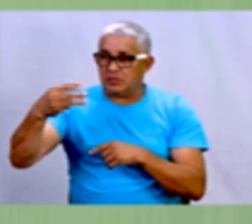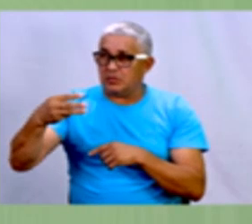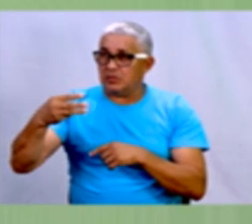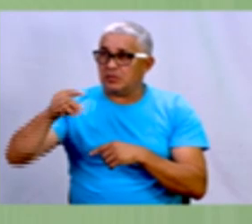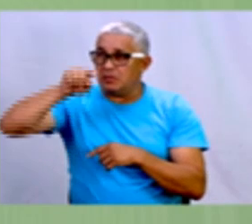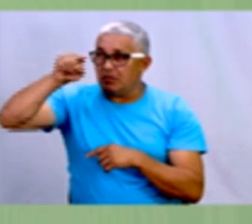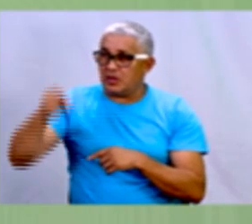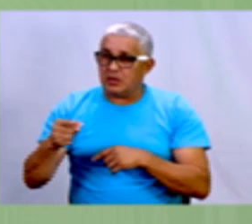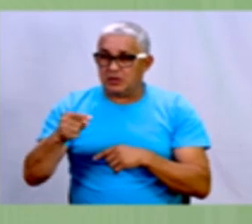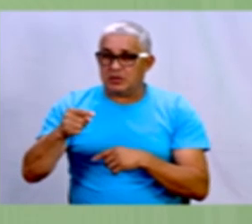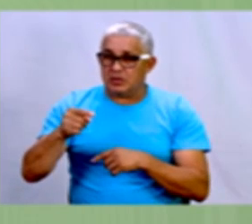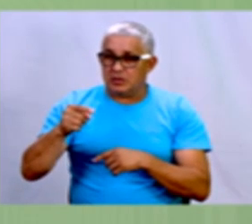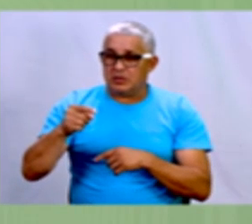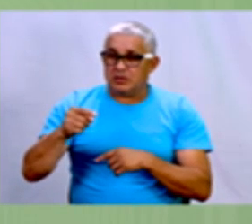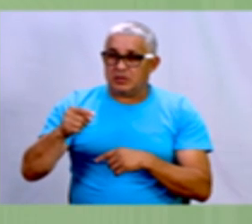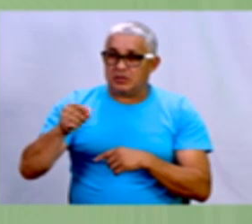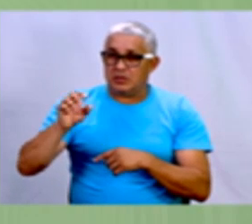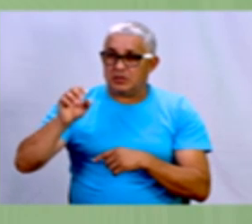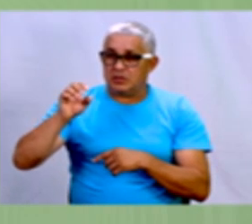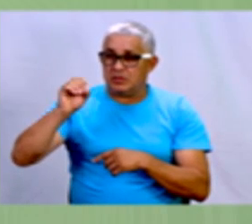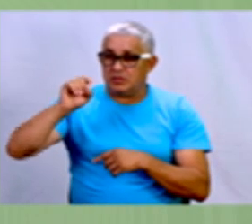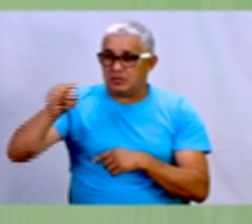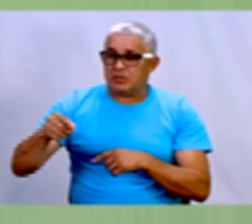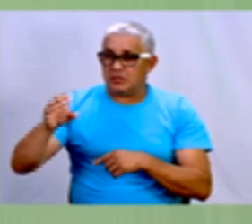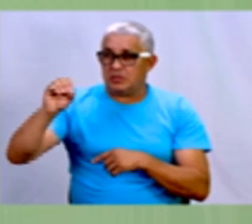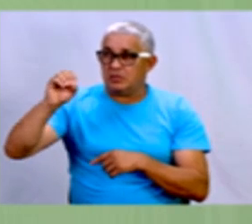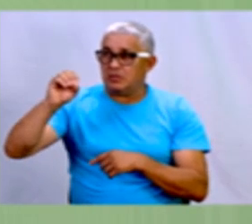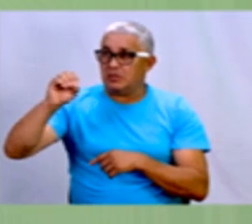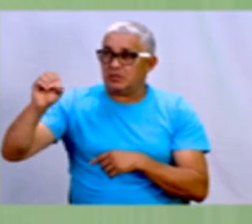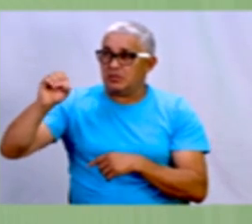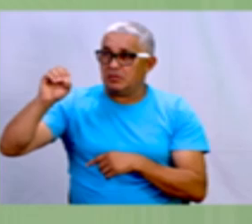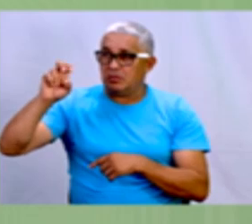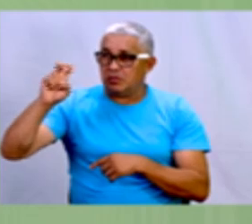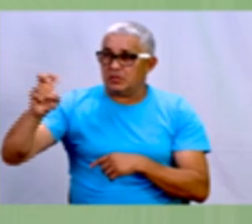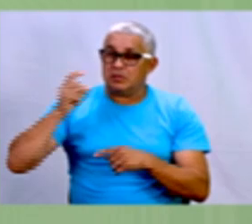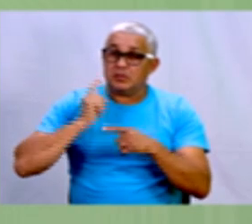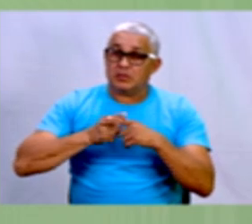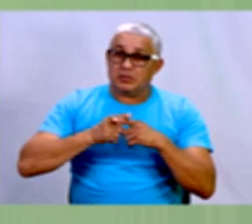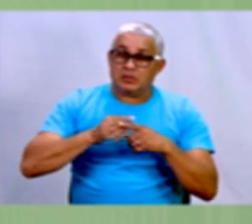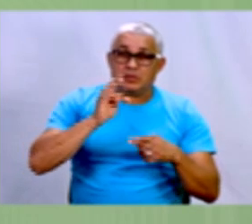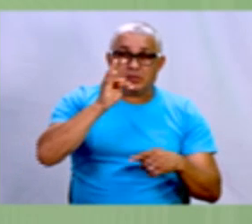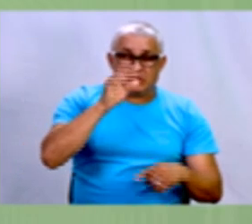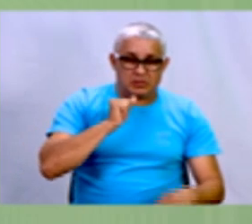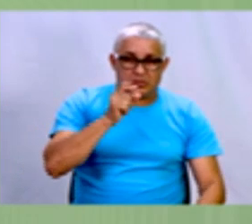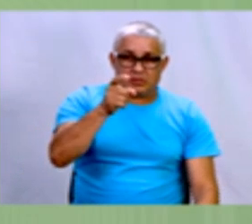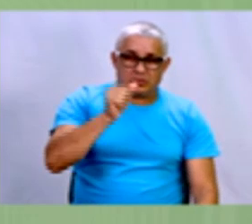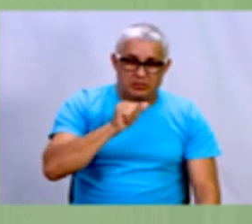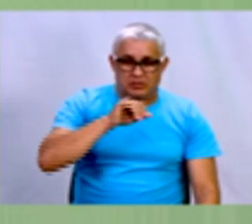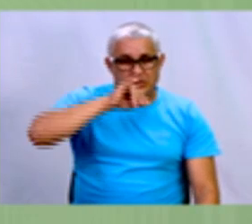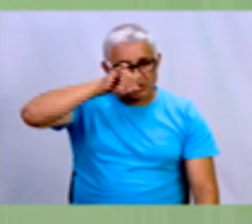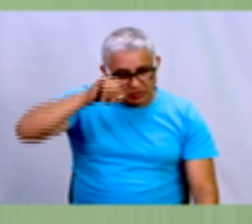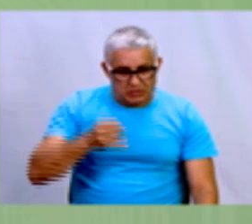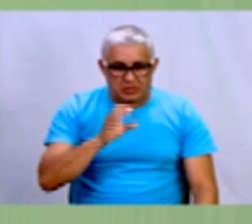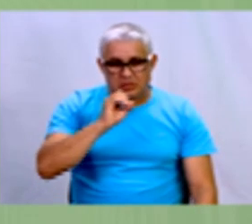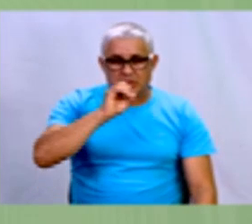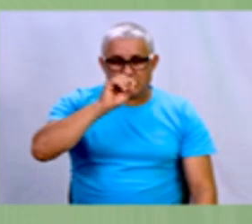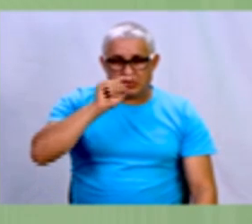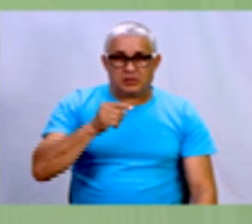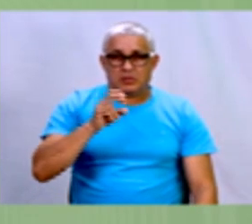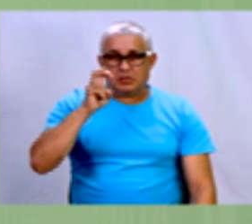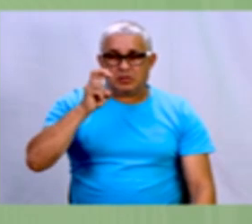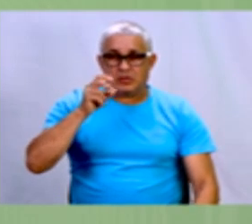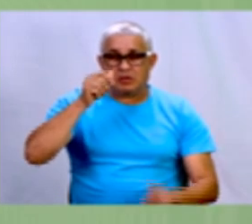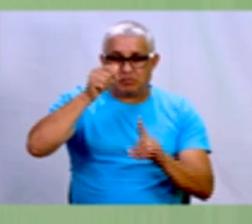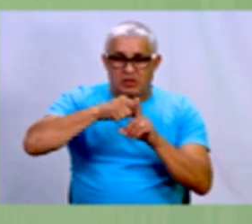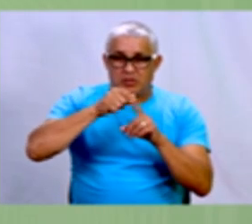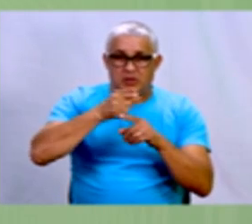833,33, vezes 0,05. Por quê? Porque a minha taxa de juros é 0,5 ao mês. Quando eu divido